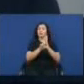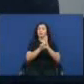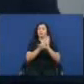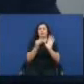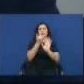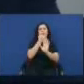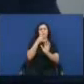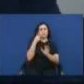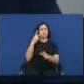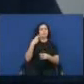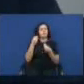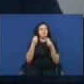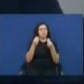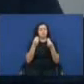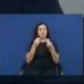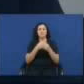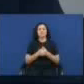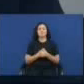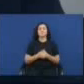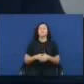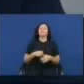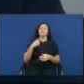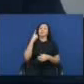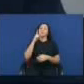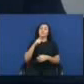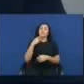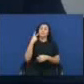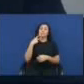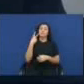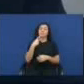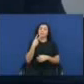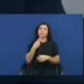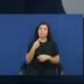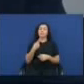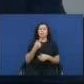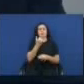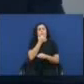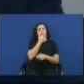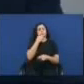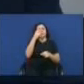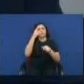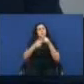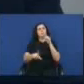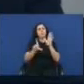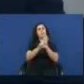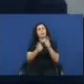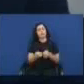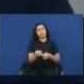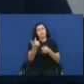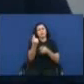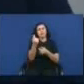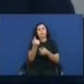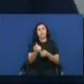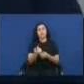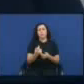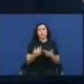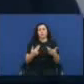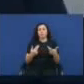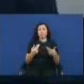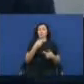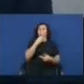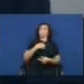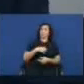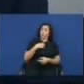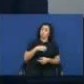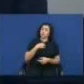ferrou. Que existe uma lei que proíba, né, dar moedinha, dinheiro. E ele ficou bravo